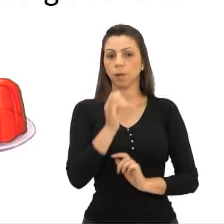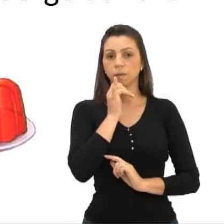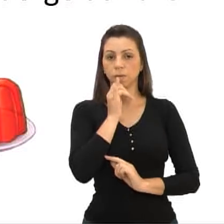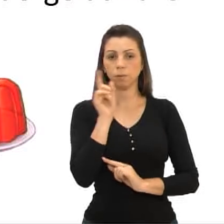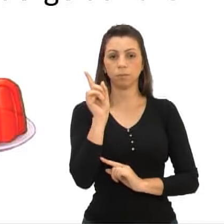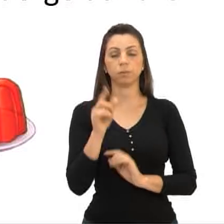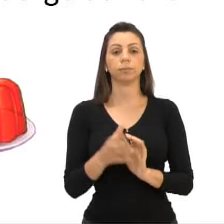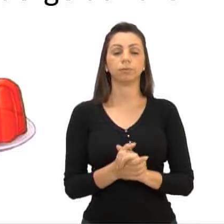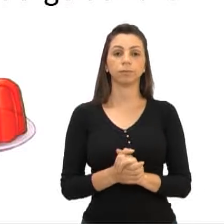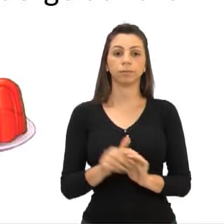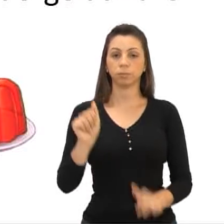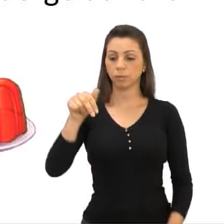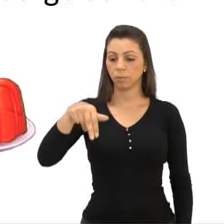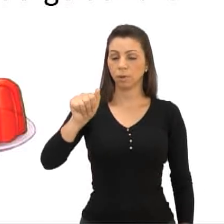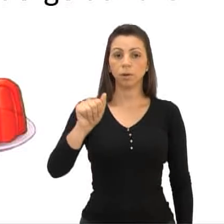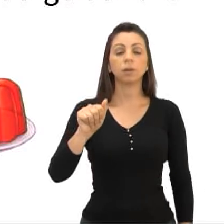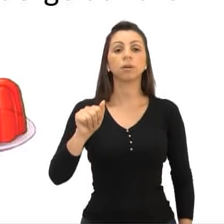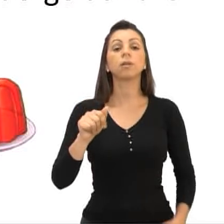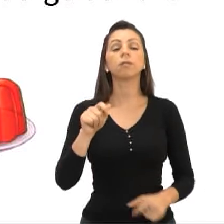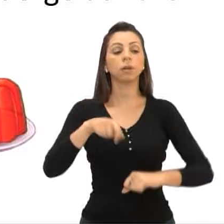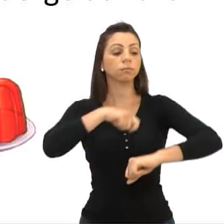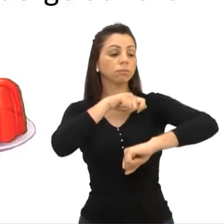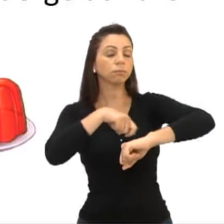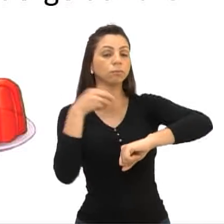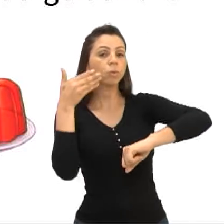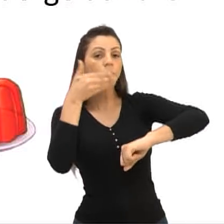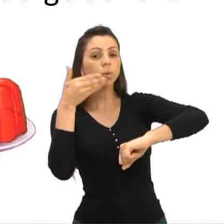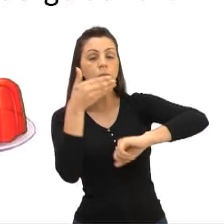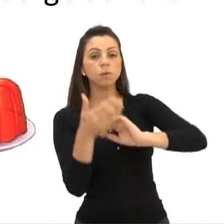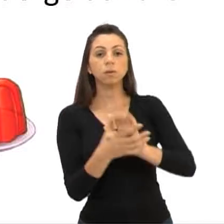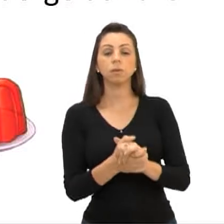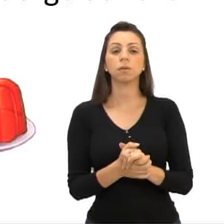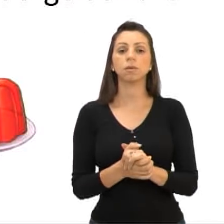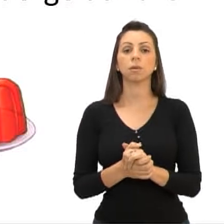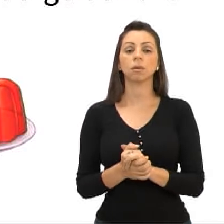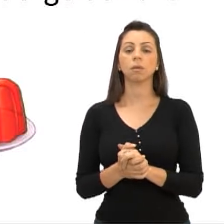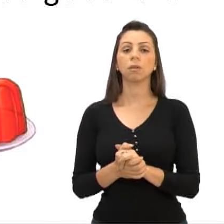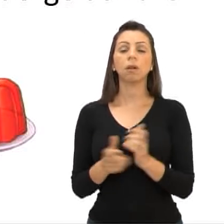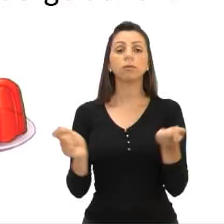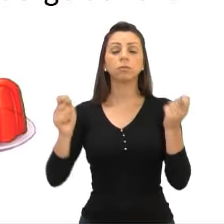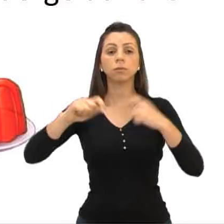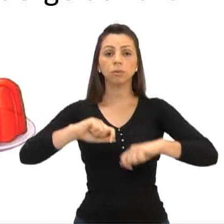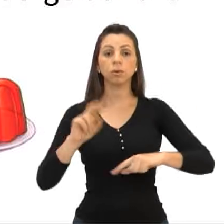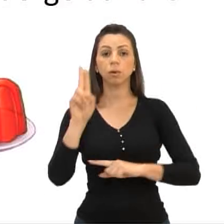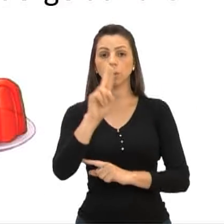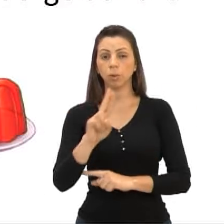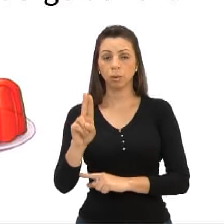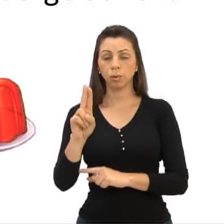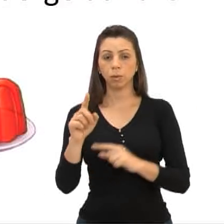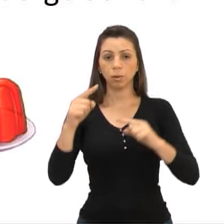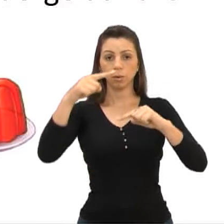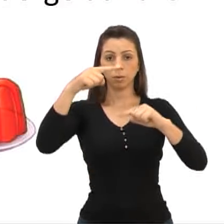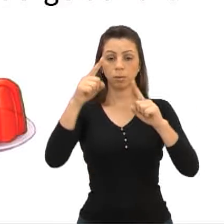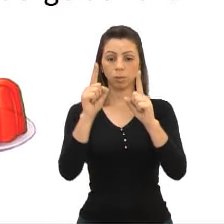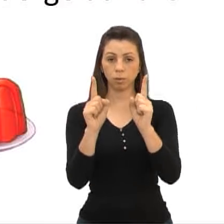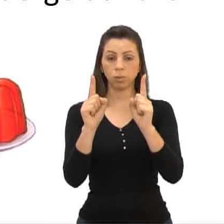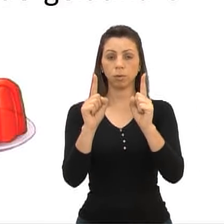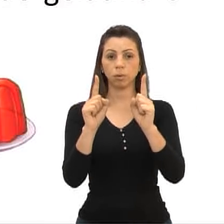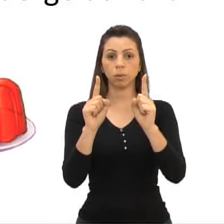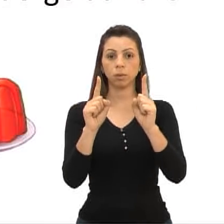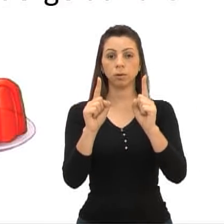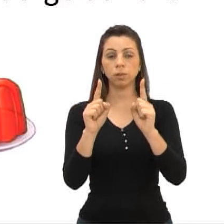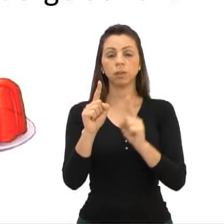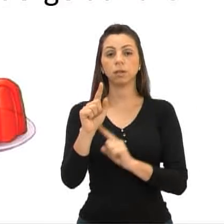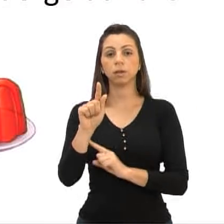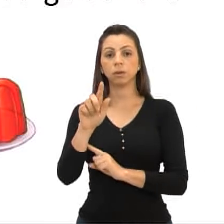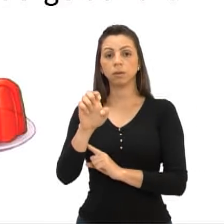exemplo. Ana vai fazer uma sobremesa e para isso ela usa uma caixa de gelatina em pó